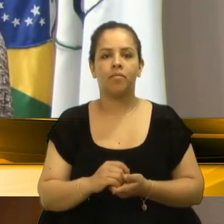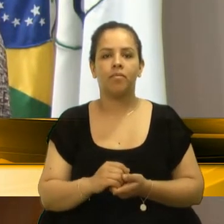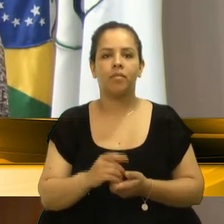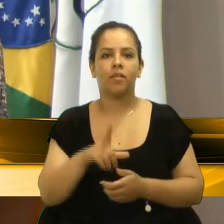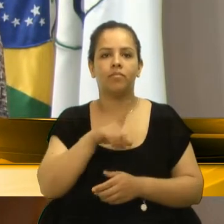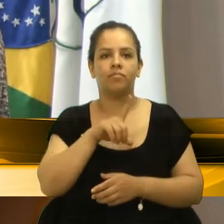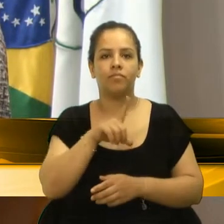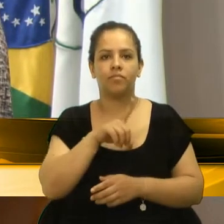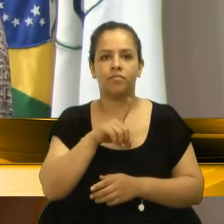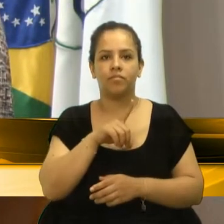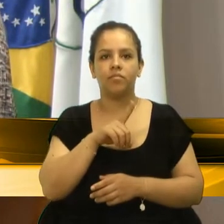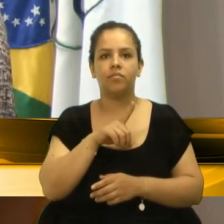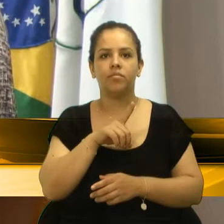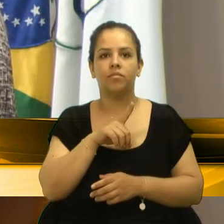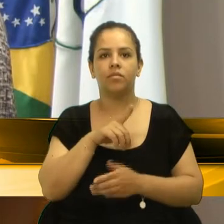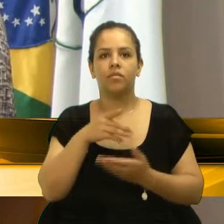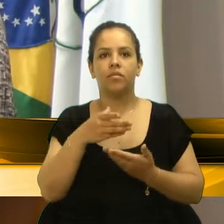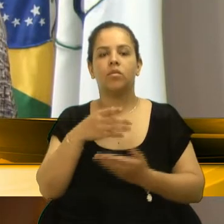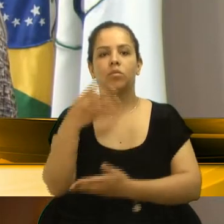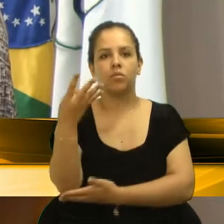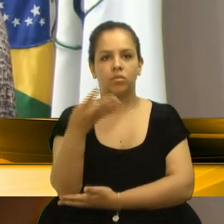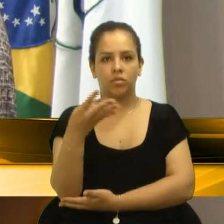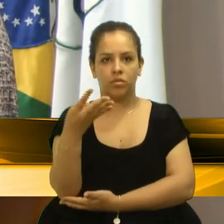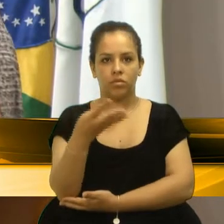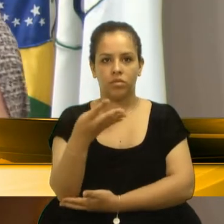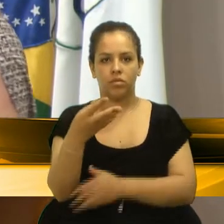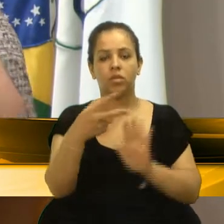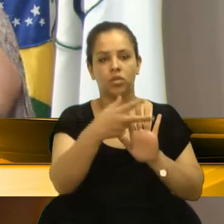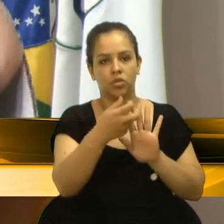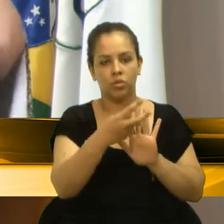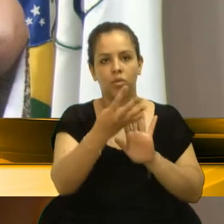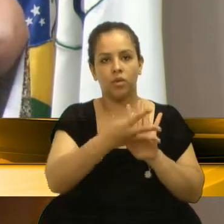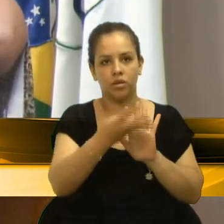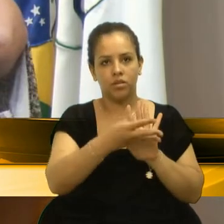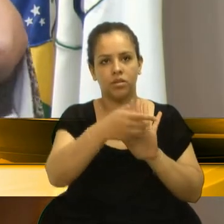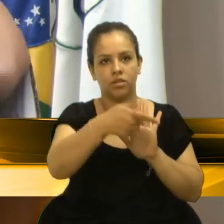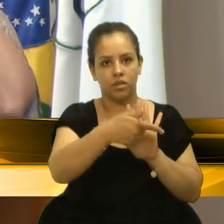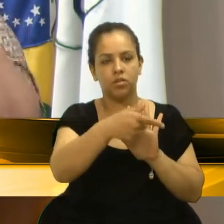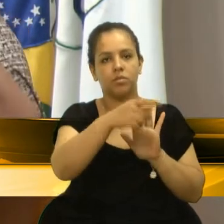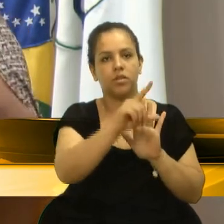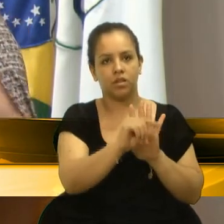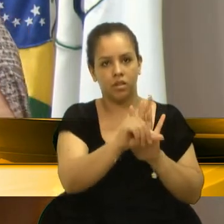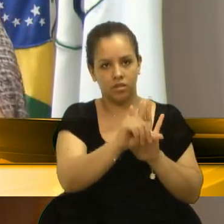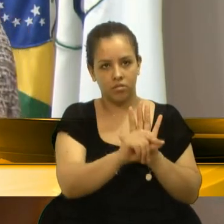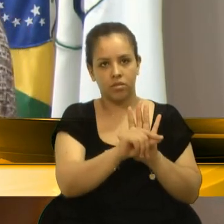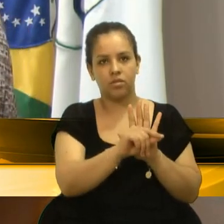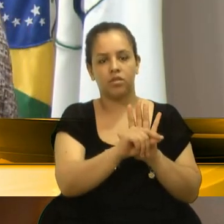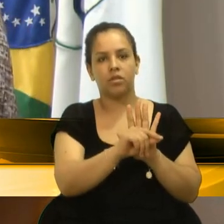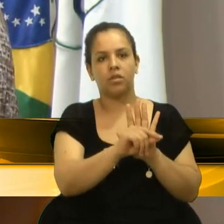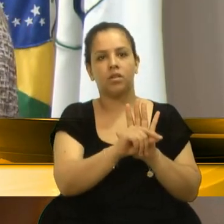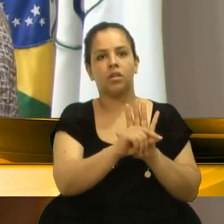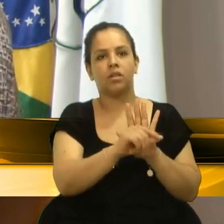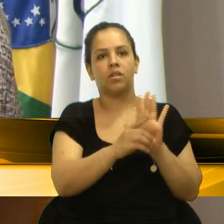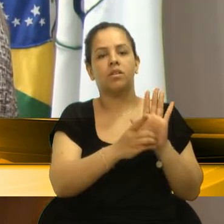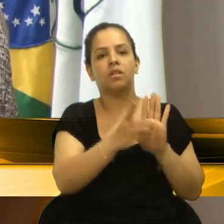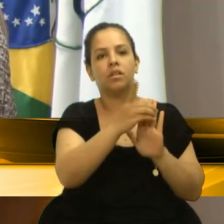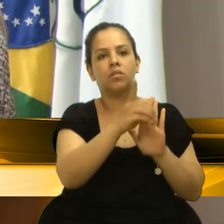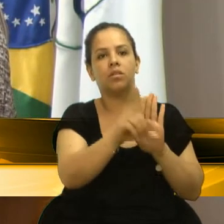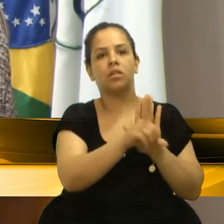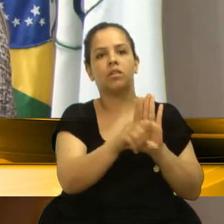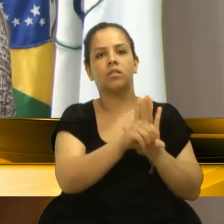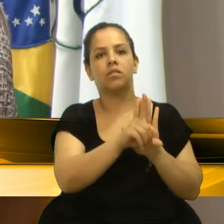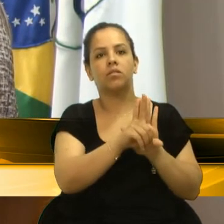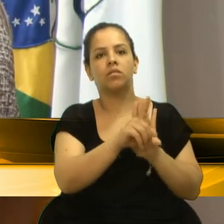item, artigo 4º, inciso 7º e 10º do Decreto-Lei 201/67,